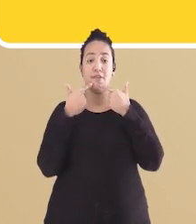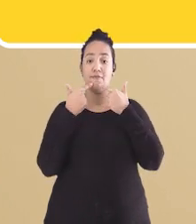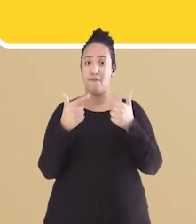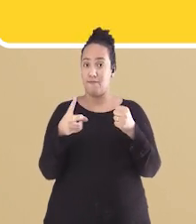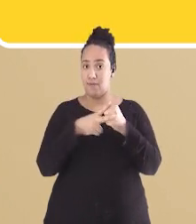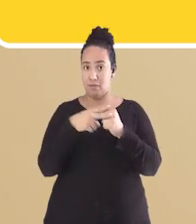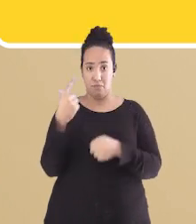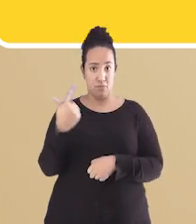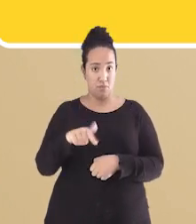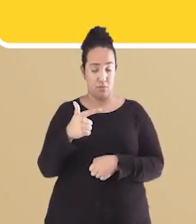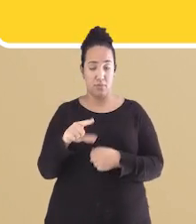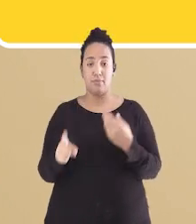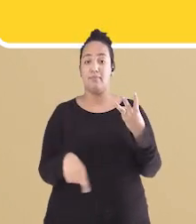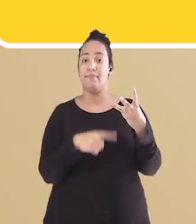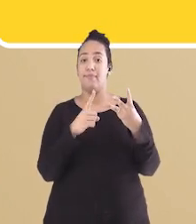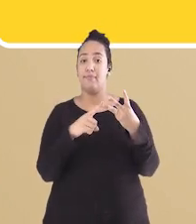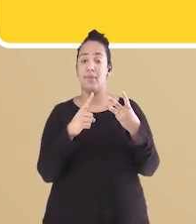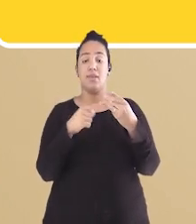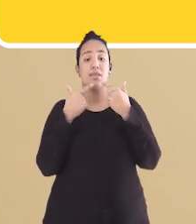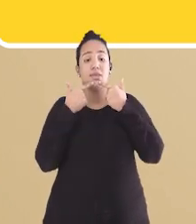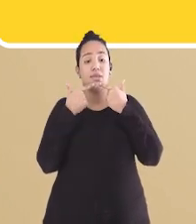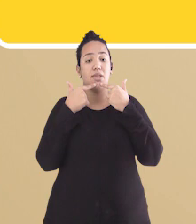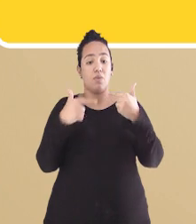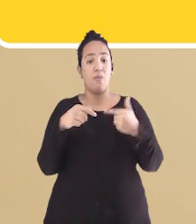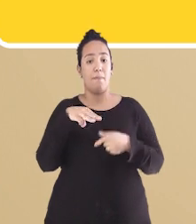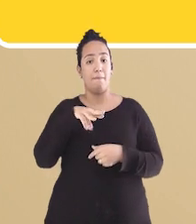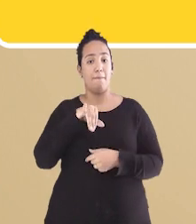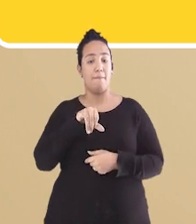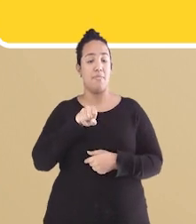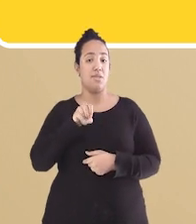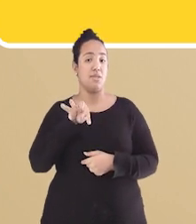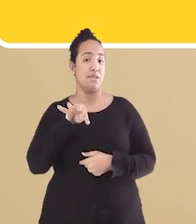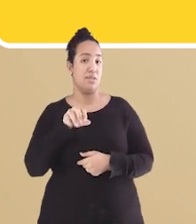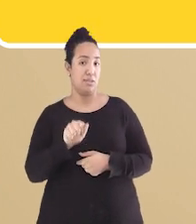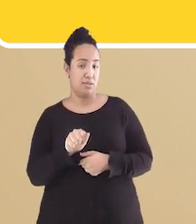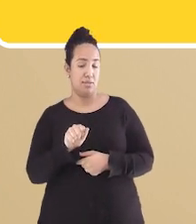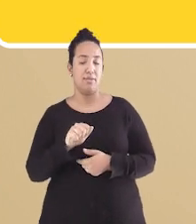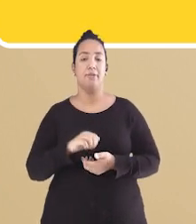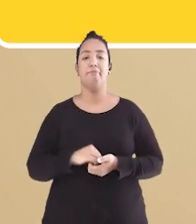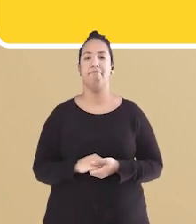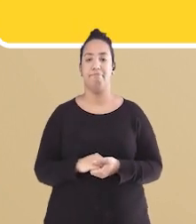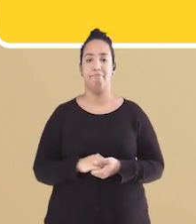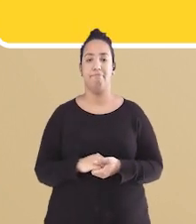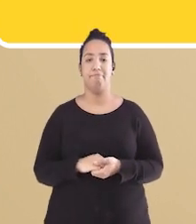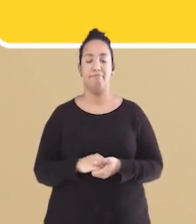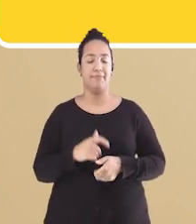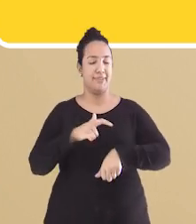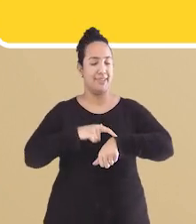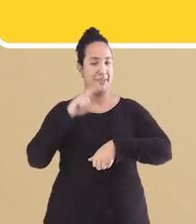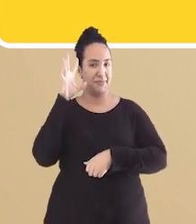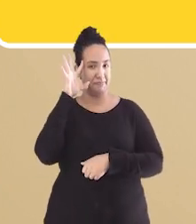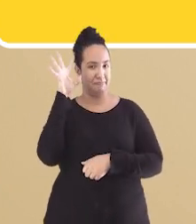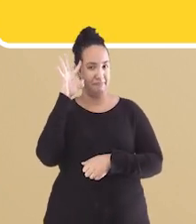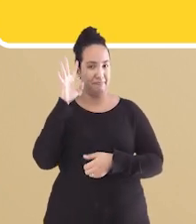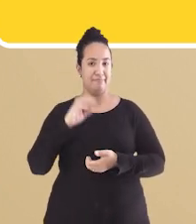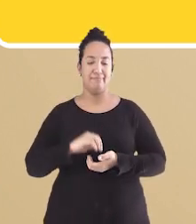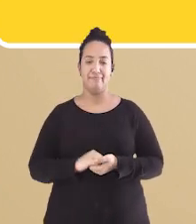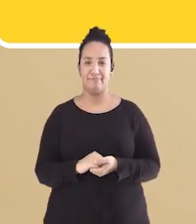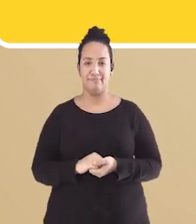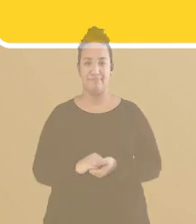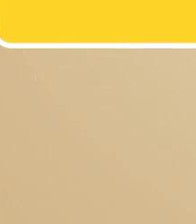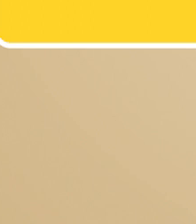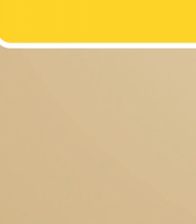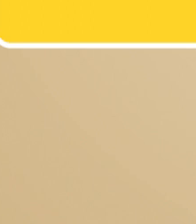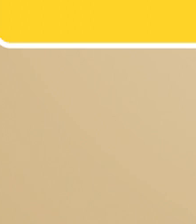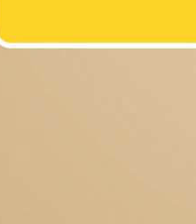Letra B, linguagem não verbal. Ou letra C, linguagem mista ou híbrida? Tempo para